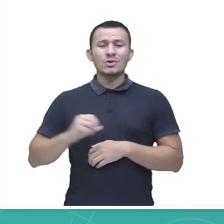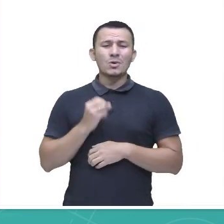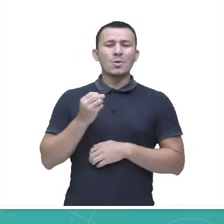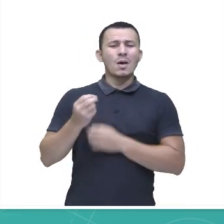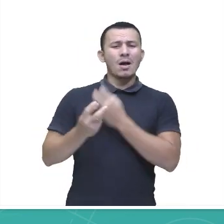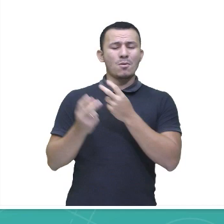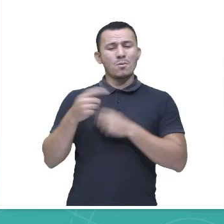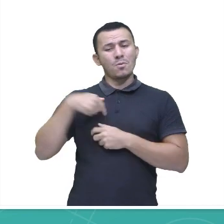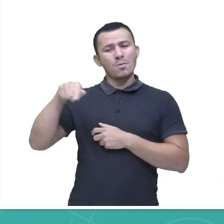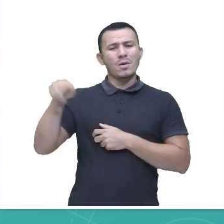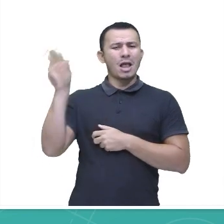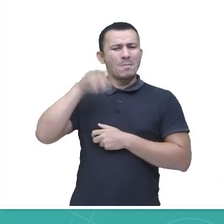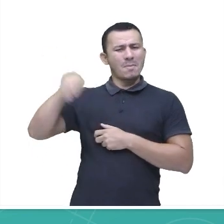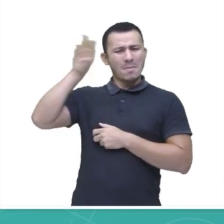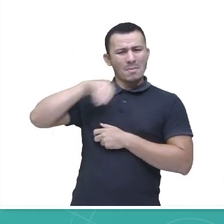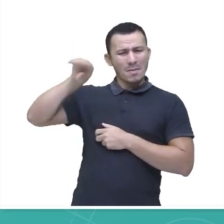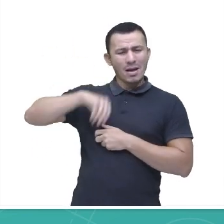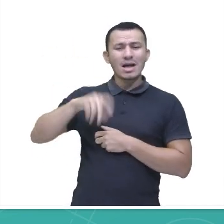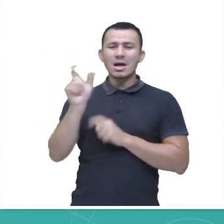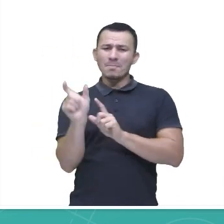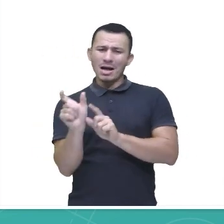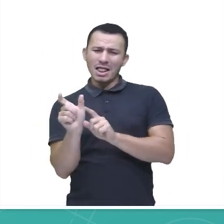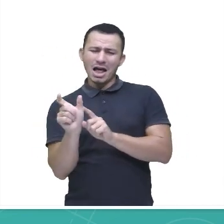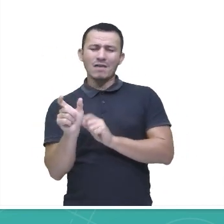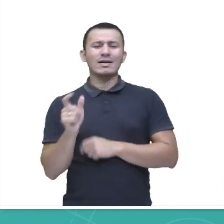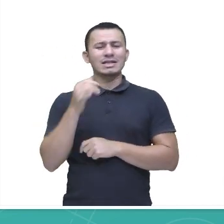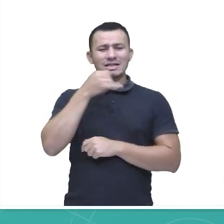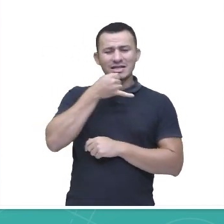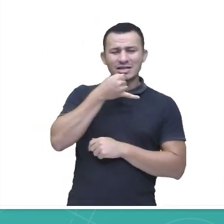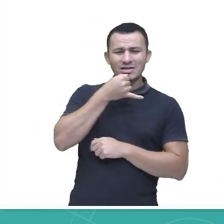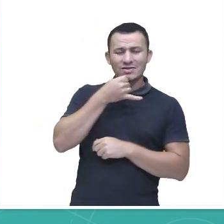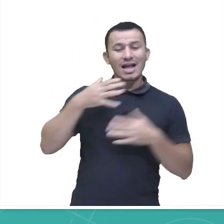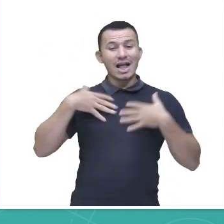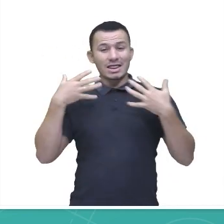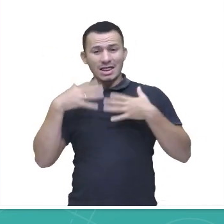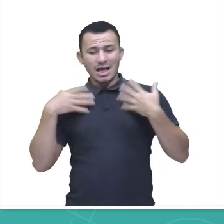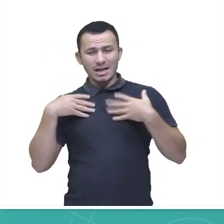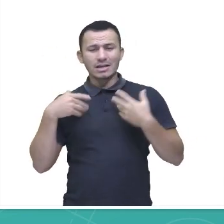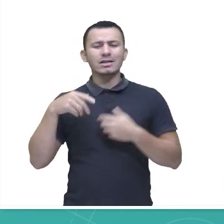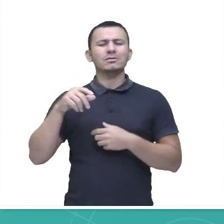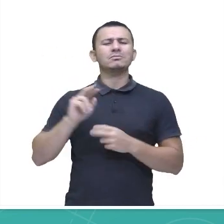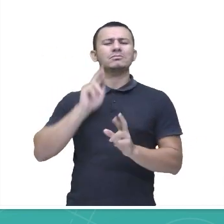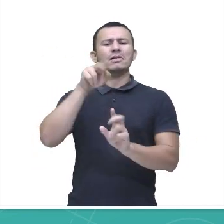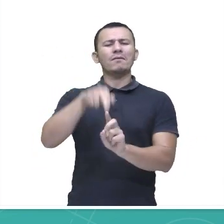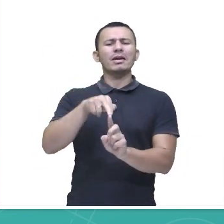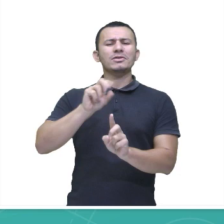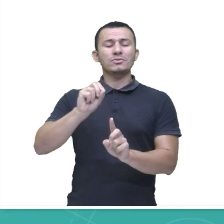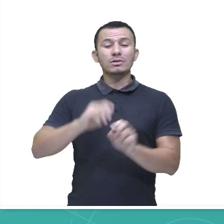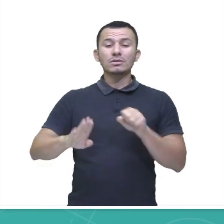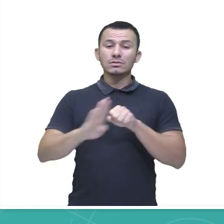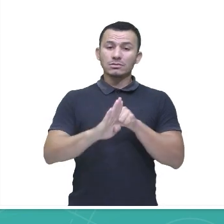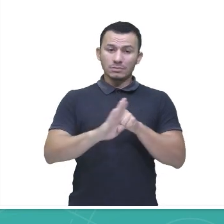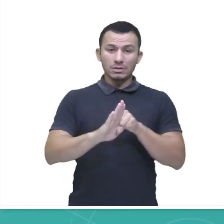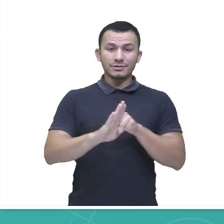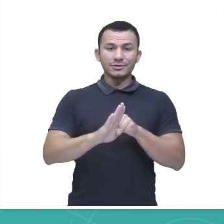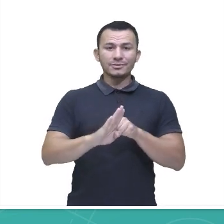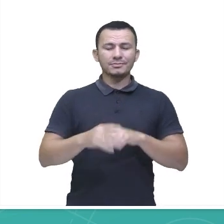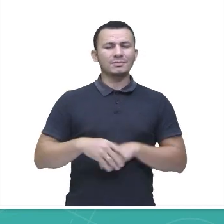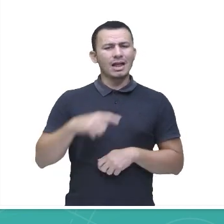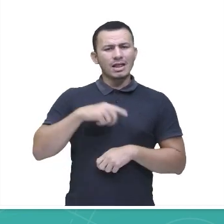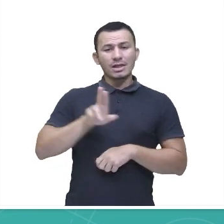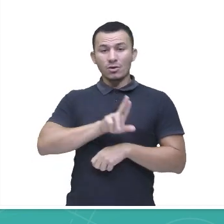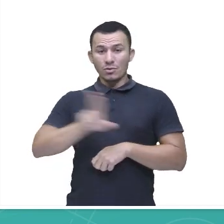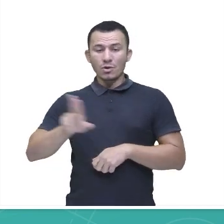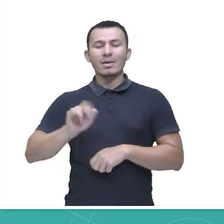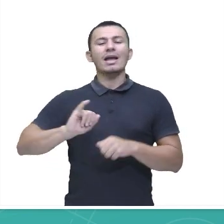essas palavras, triste, alegre, reticente, falastrão, elas se referem, não é, a um substantivo. E nós temos um nome para ela, que são